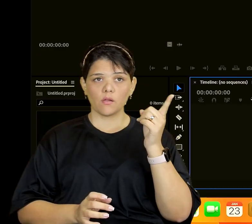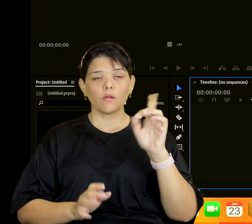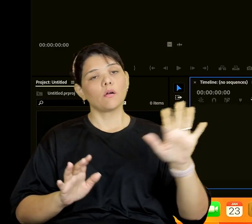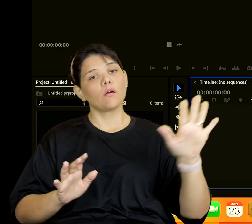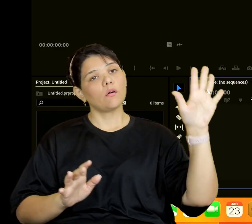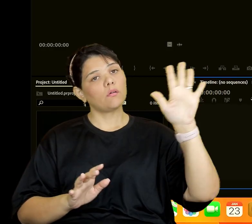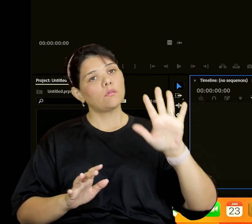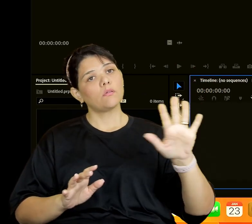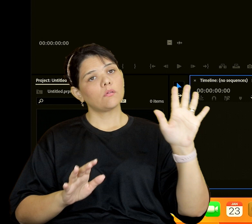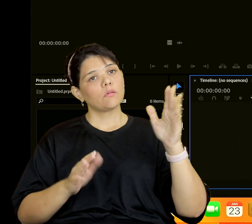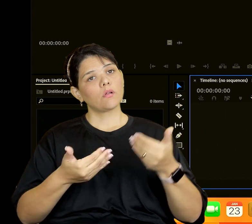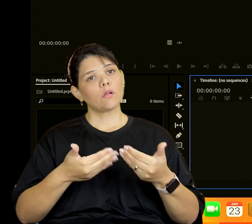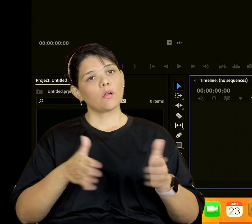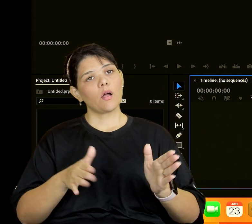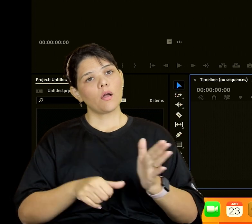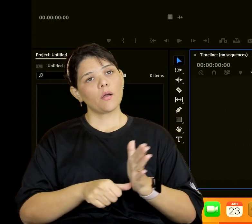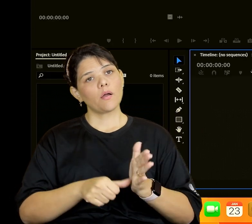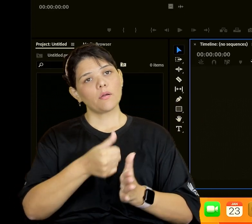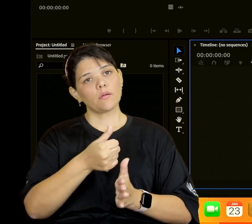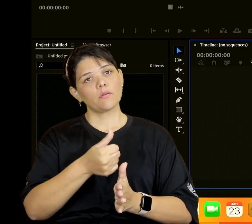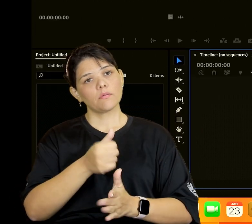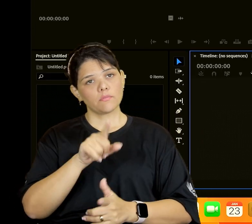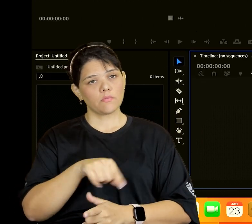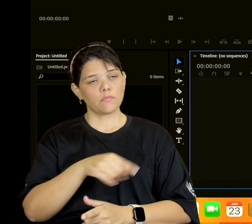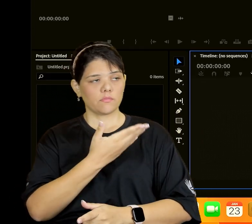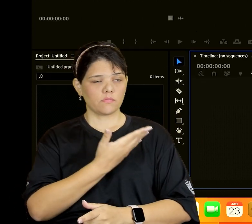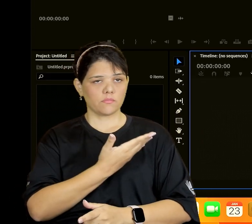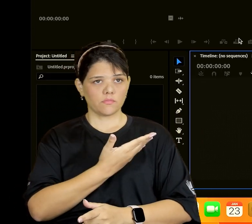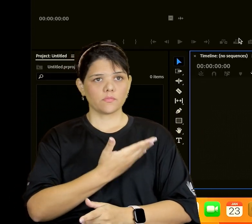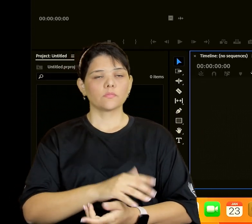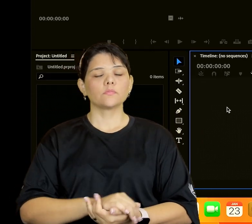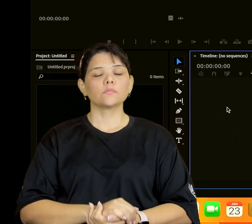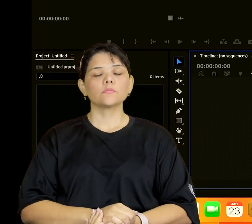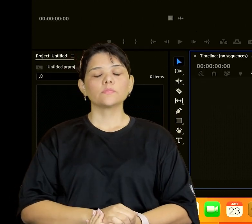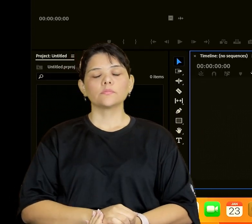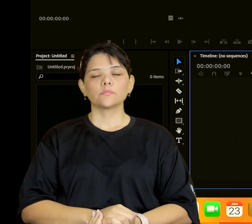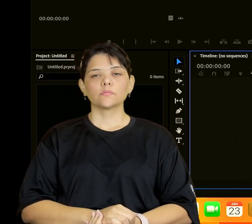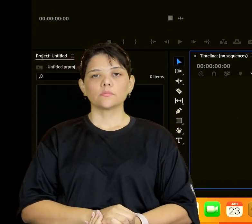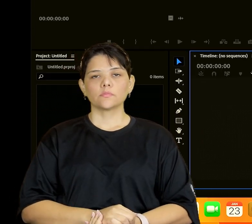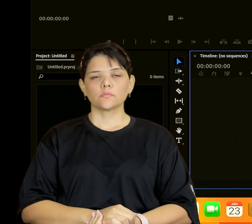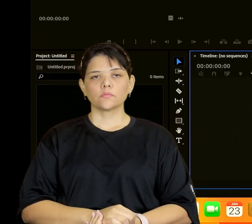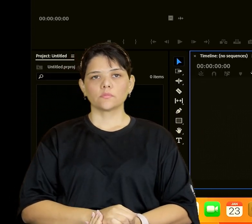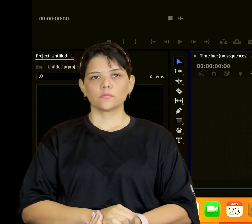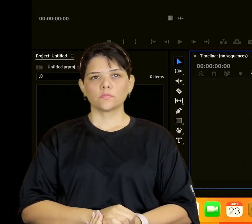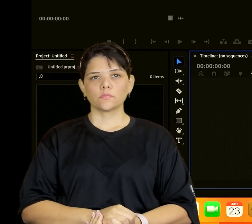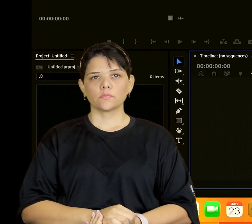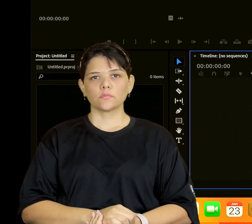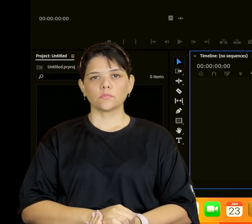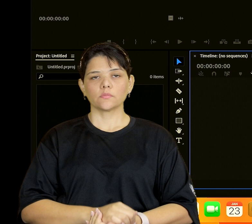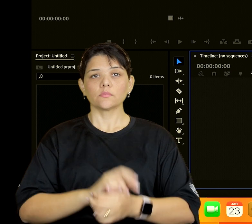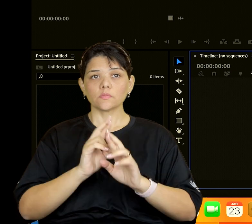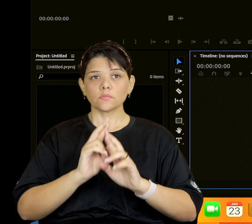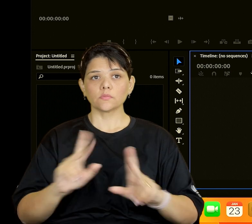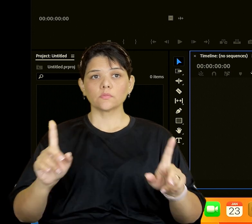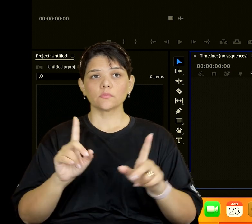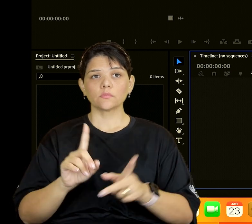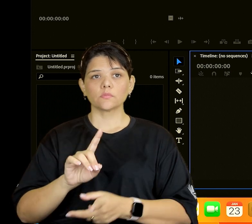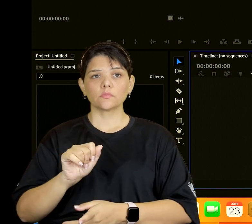primeira vez, ele é exatamente assim. Tranquilo? Bem diferente do DaVinci, como vocês viram, o